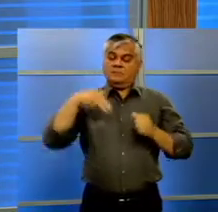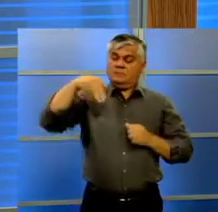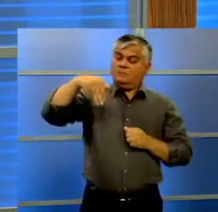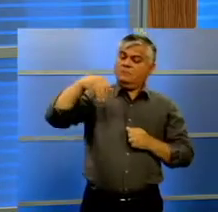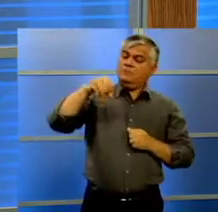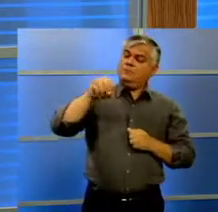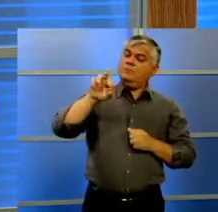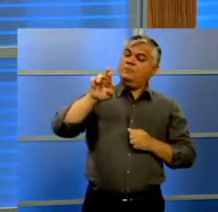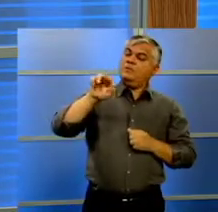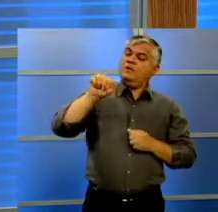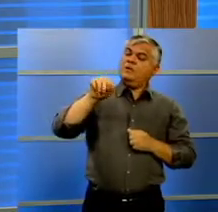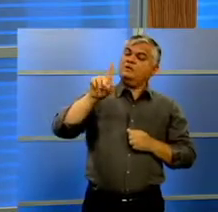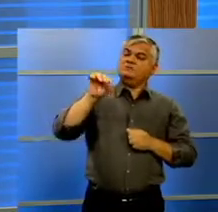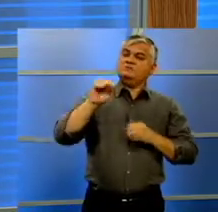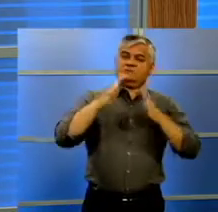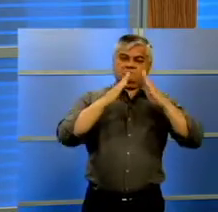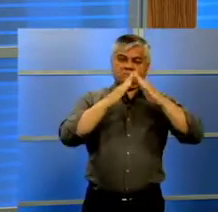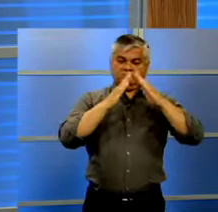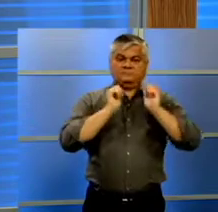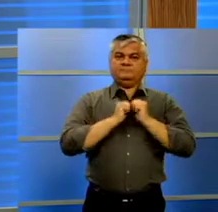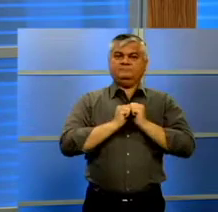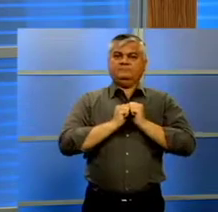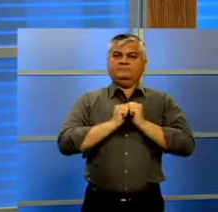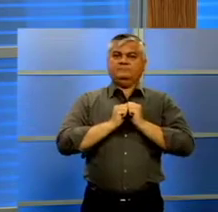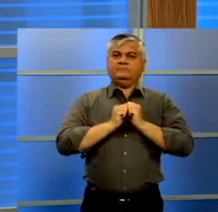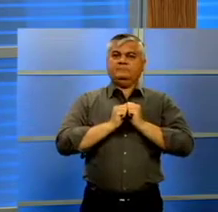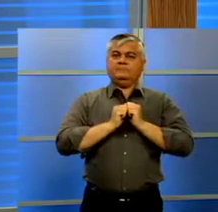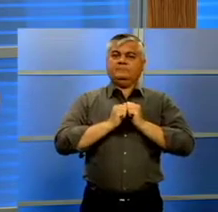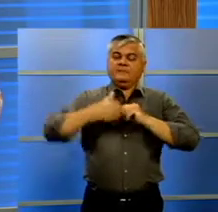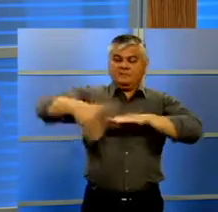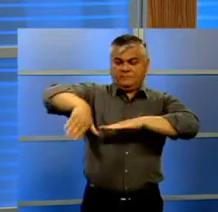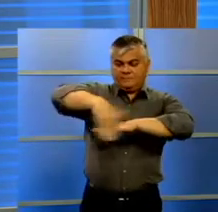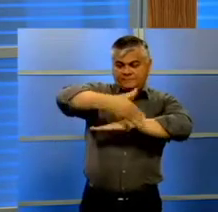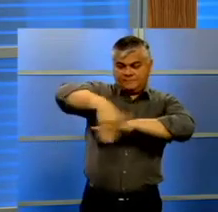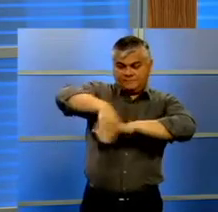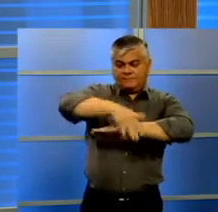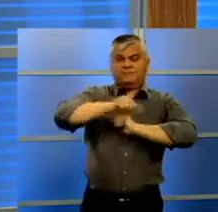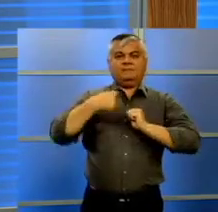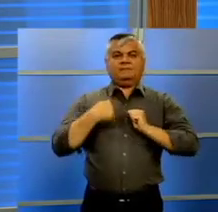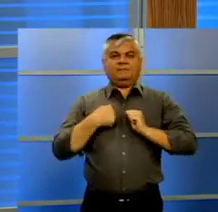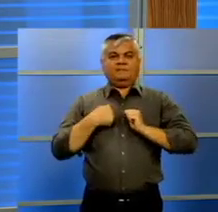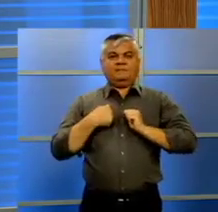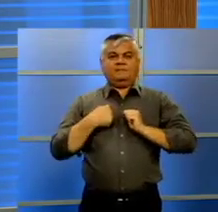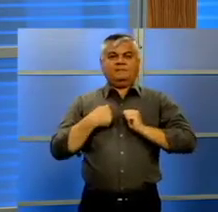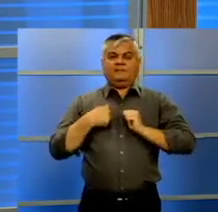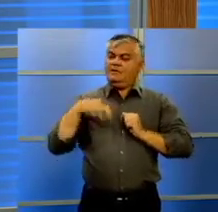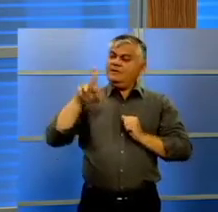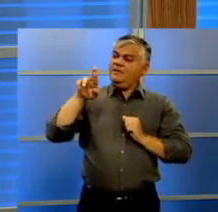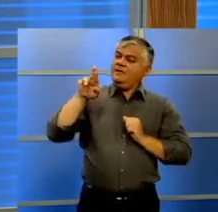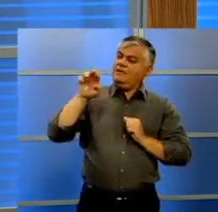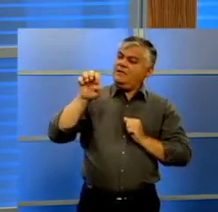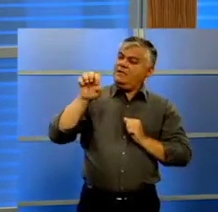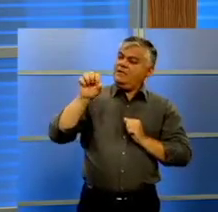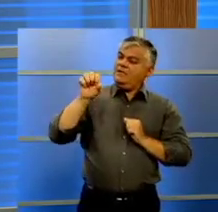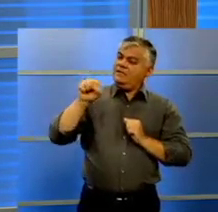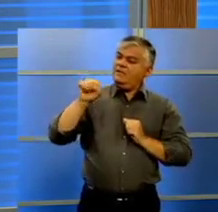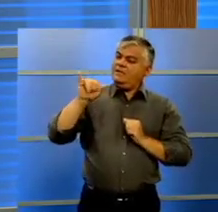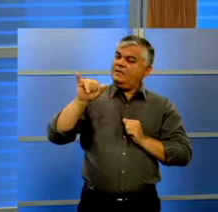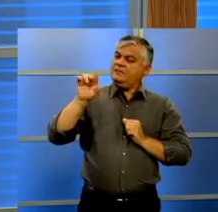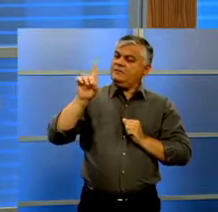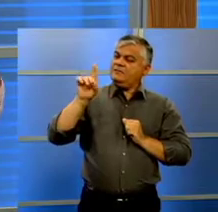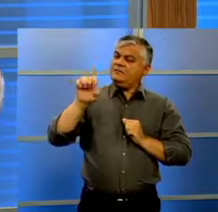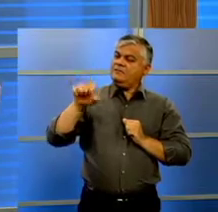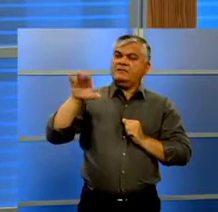moradia, endereço, casa, residência. Eu preciso sempre observar